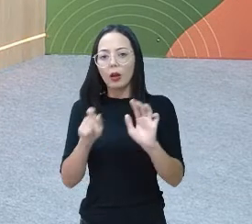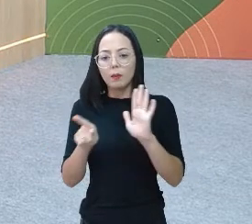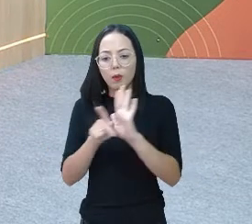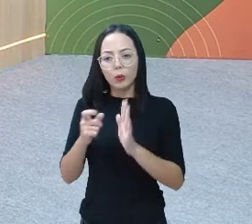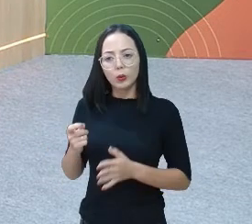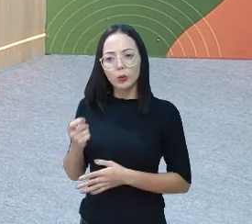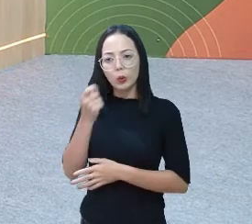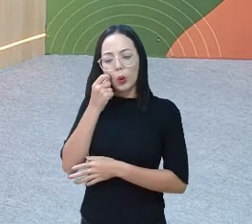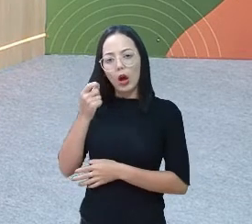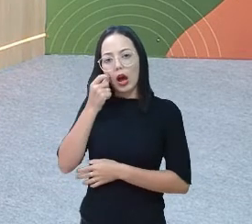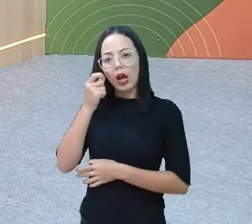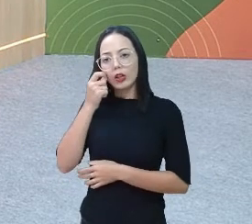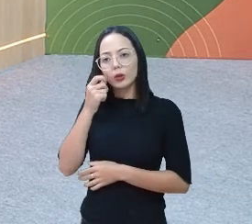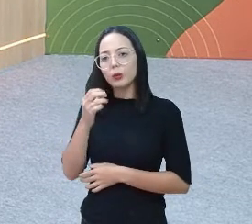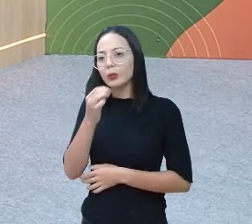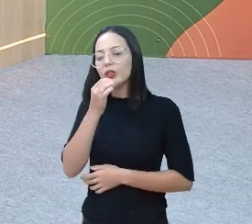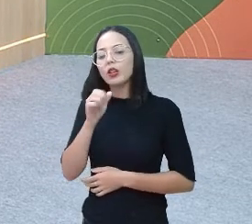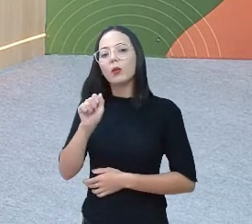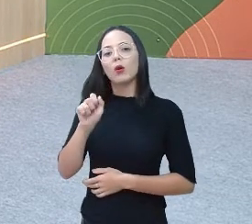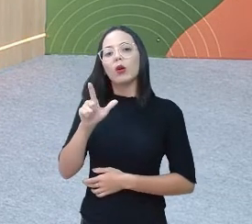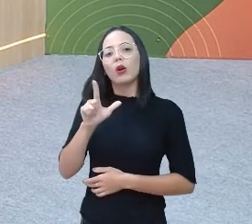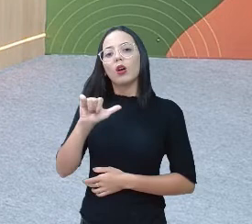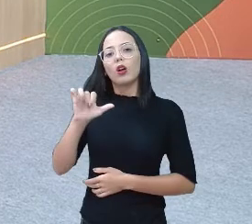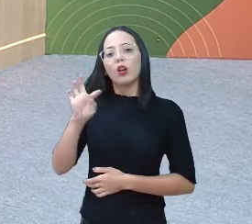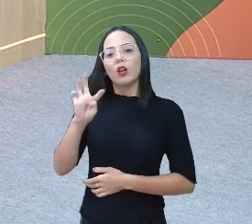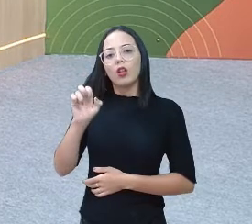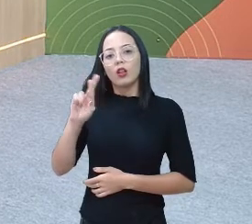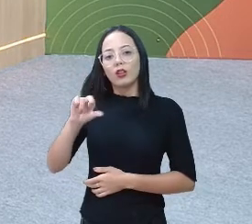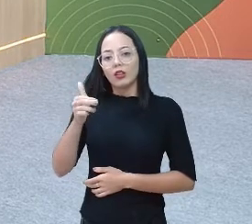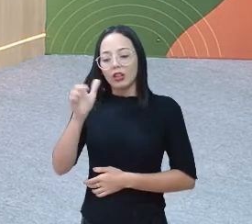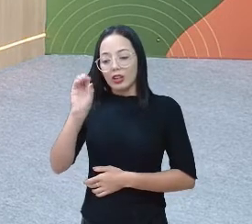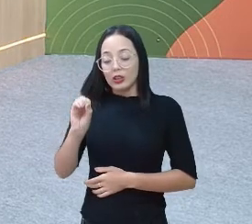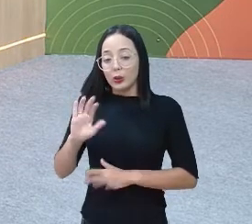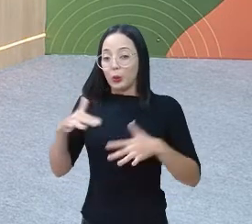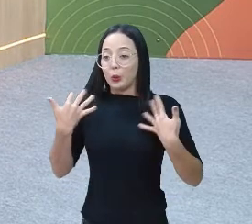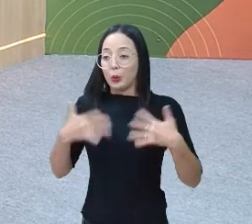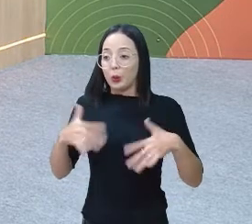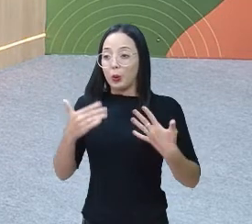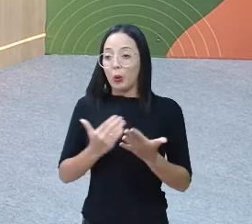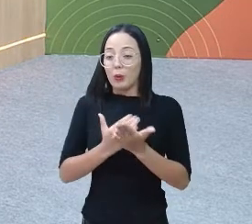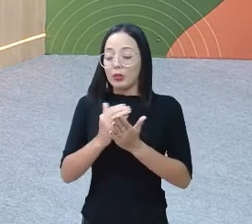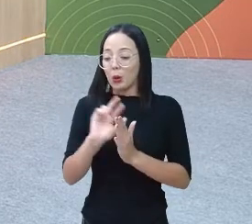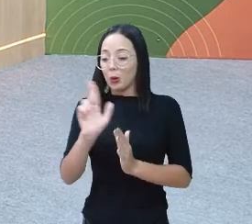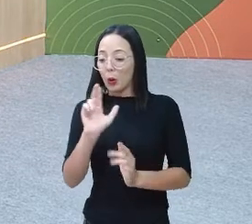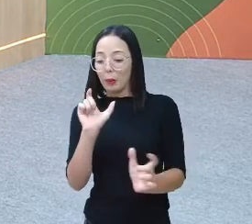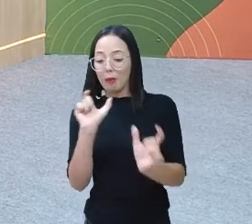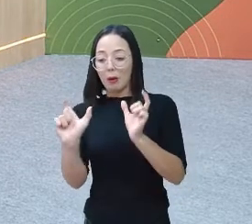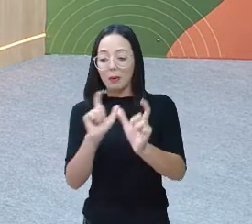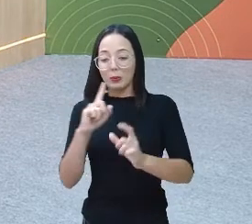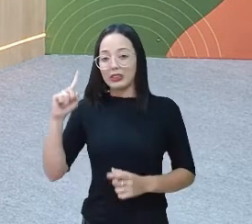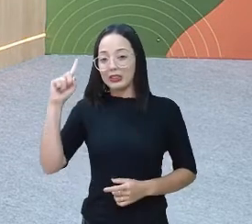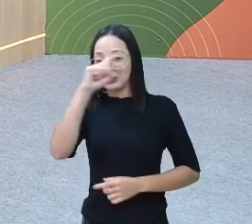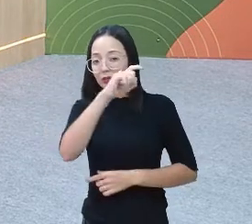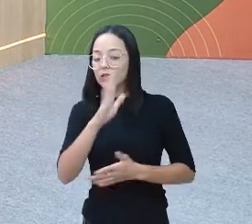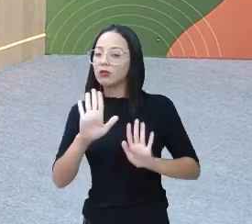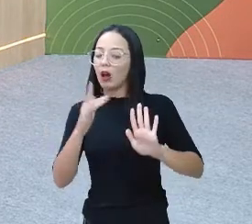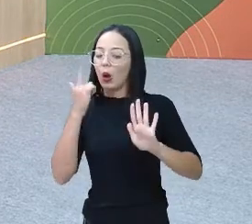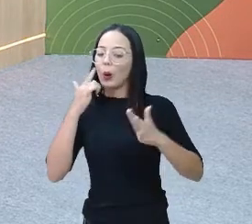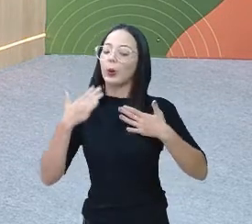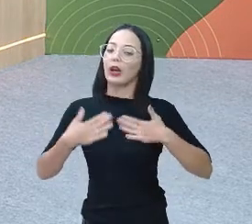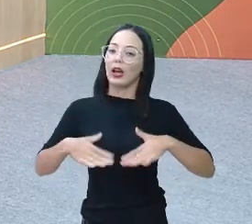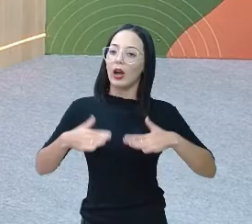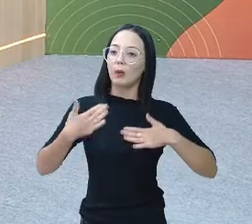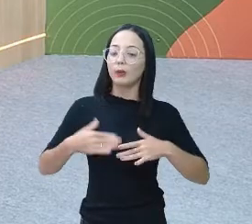trouxe aqui é a aliteração. Ixi, começou a enxurrada de nomes difíceis, né? Mas vamos lá, vamos com calma.